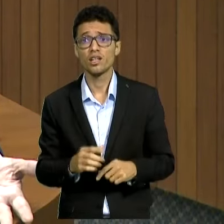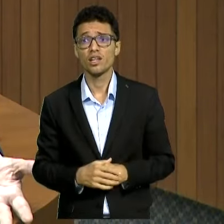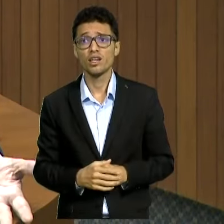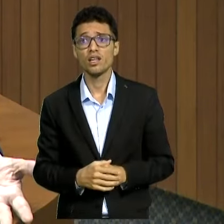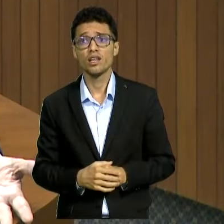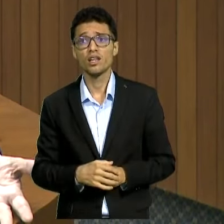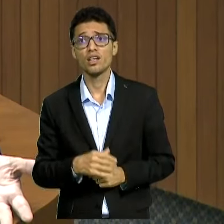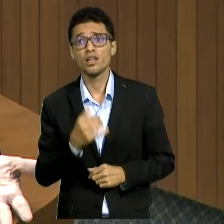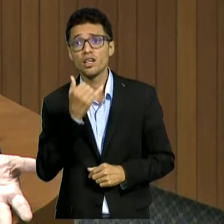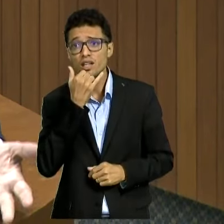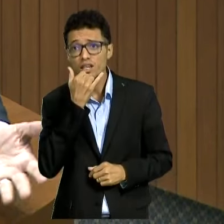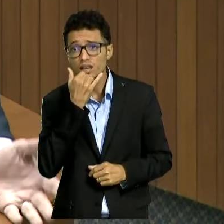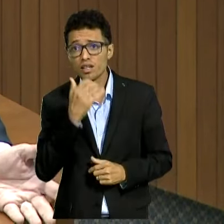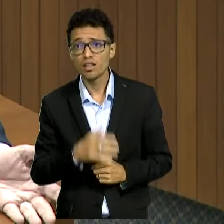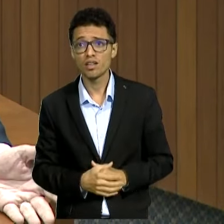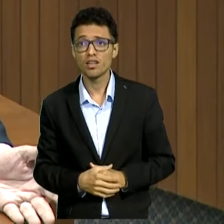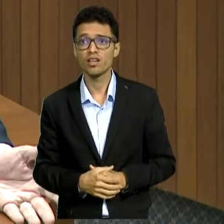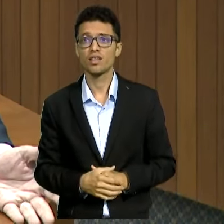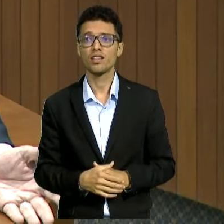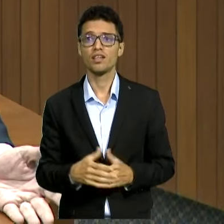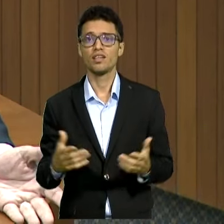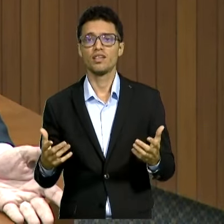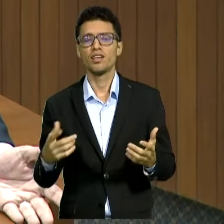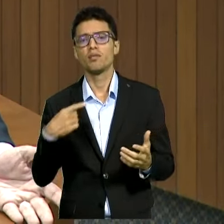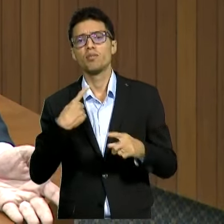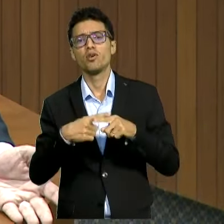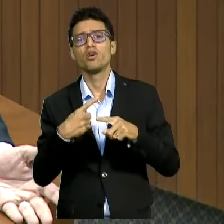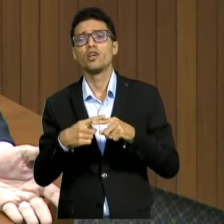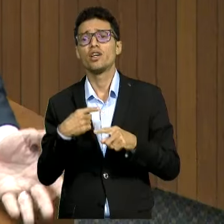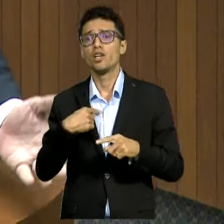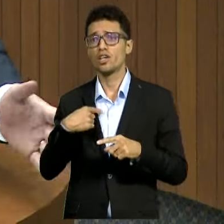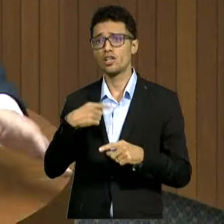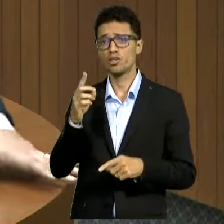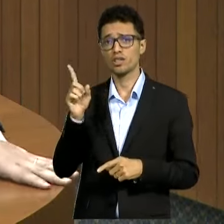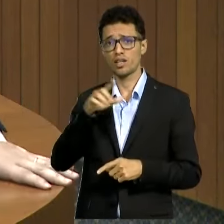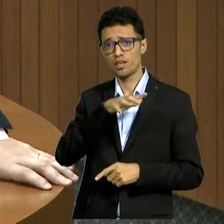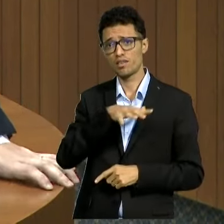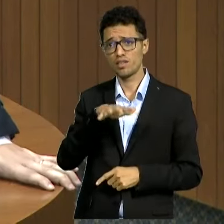estava no meio da casa, no município, na cidade, no estado do Tocantins.